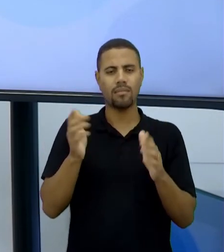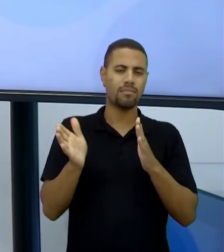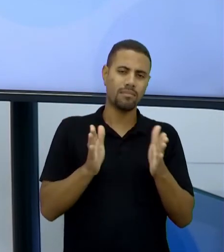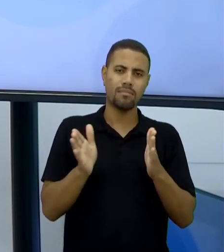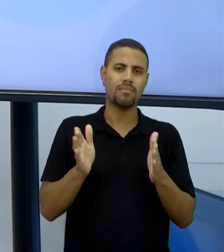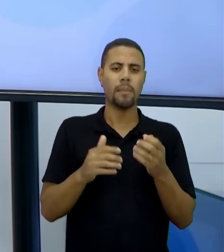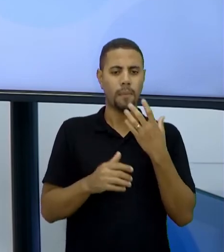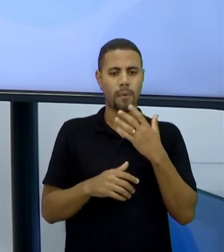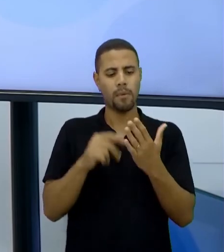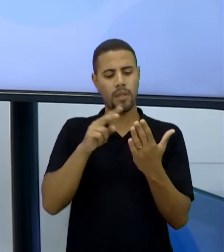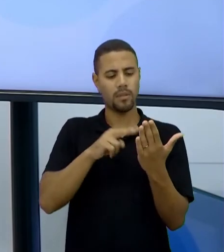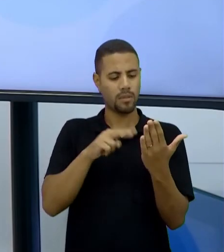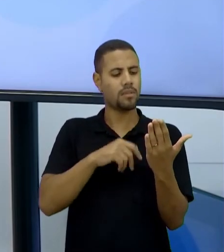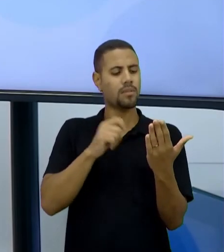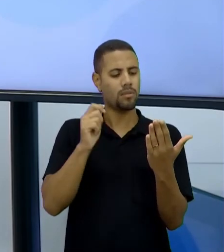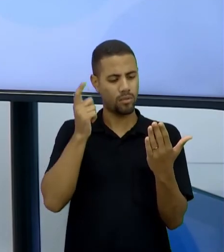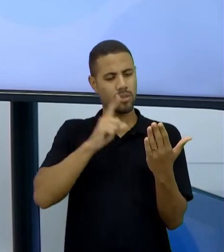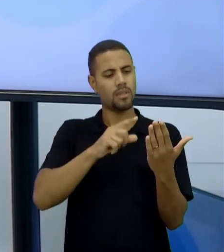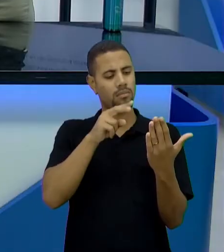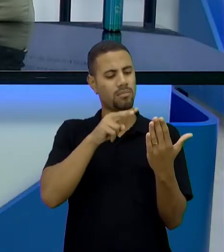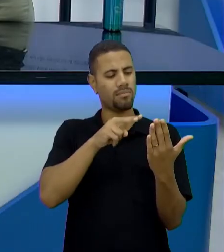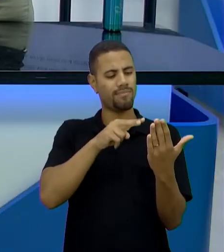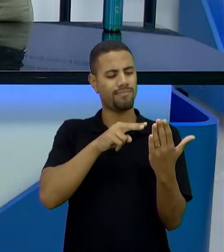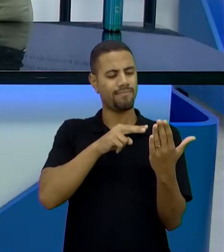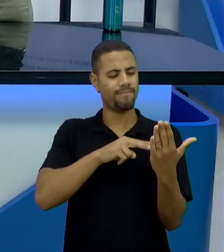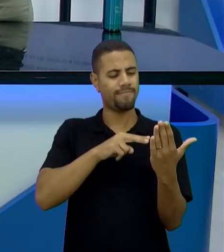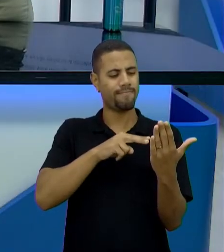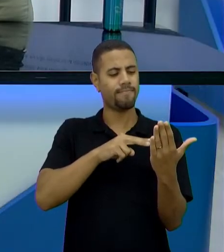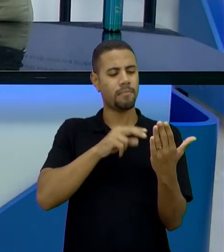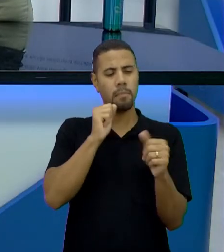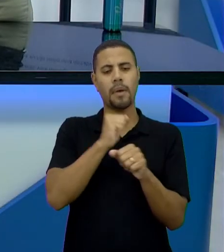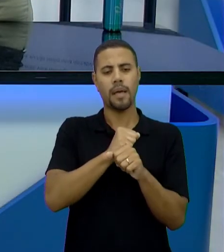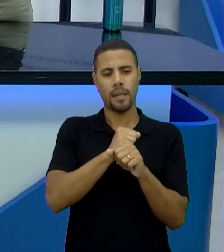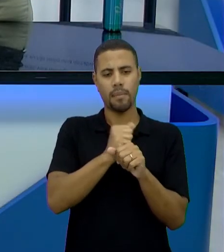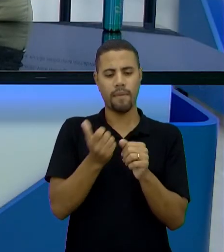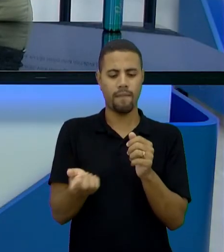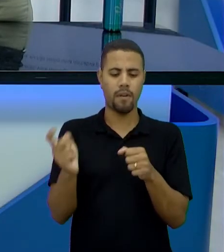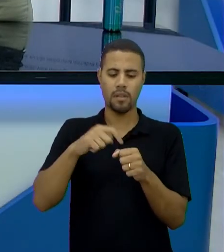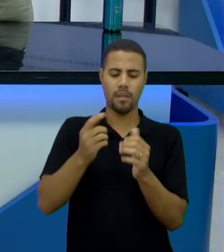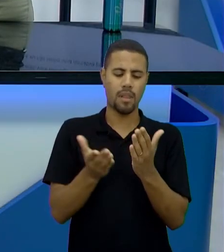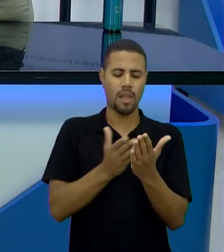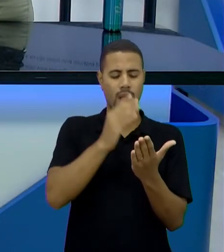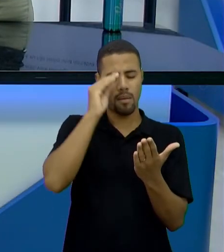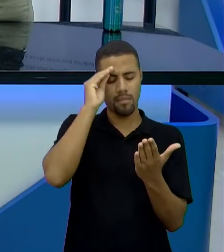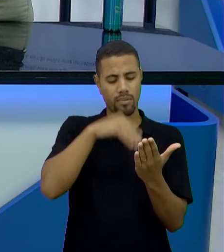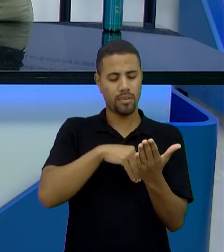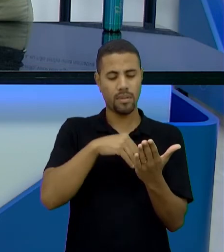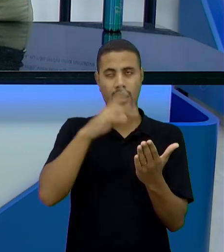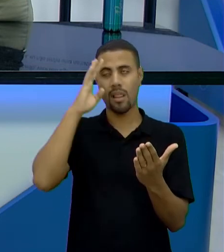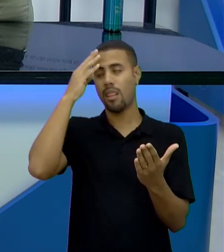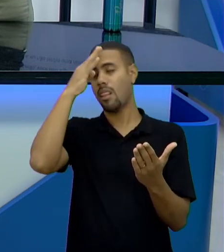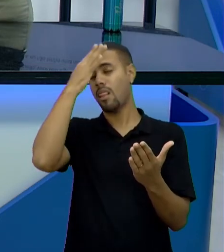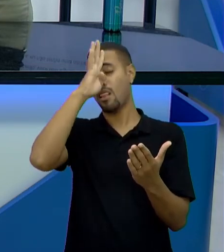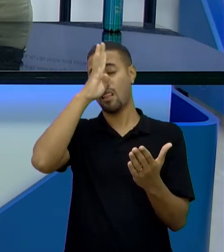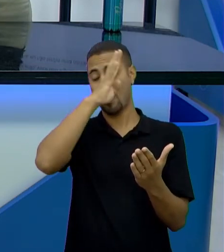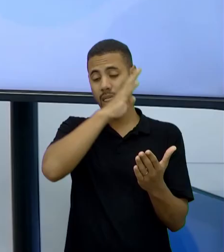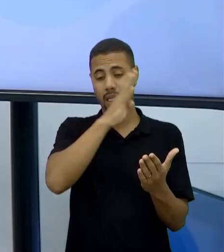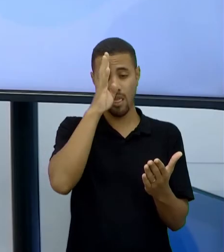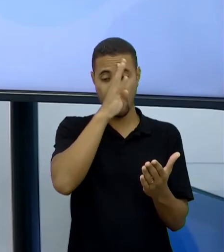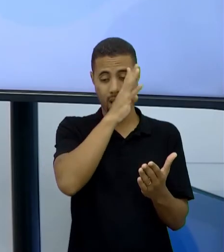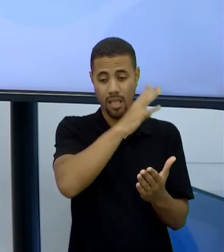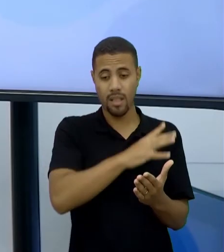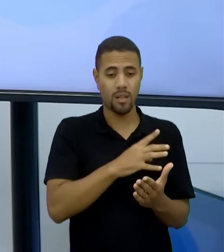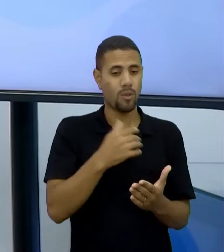ali a leitura. A gente também pode parar, né, Andréia, a leitura, mas tem uma perda, né, não sei, assim, eu acho ruim